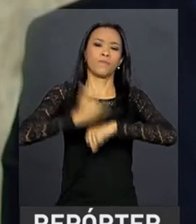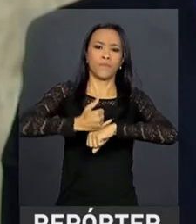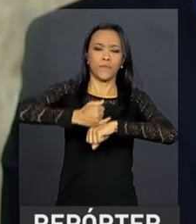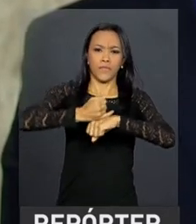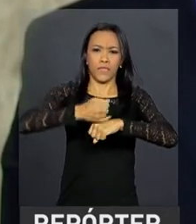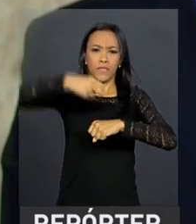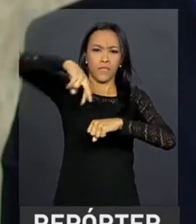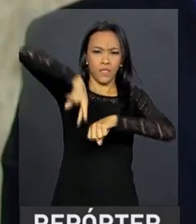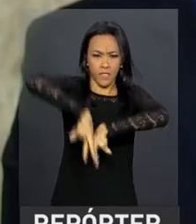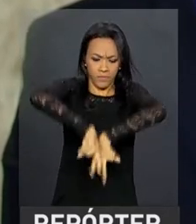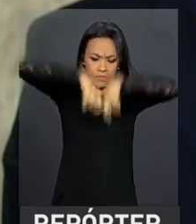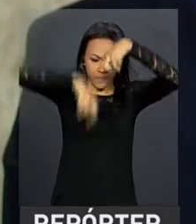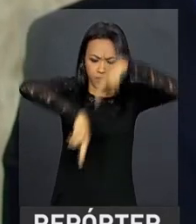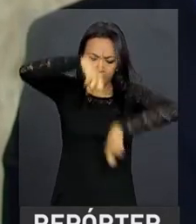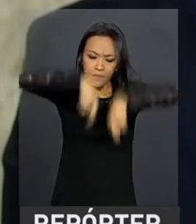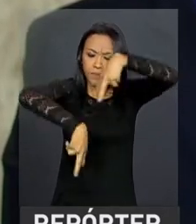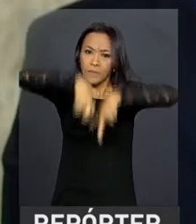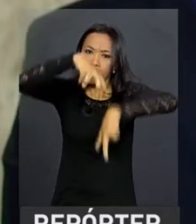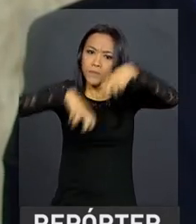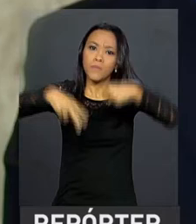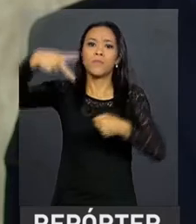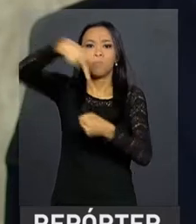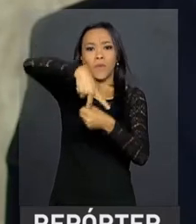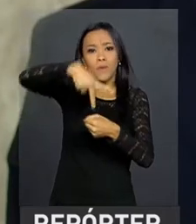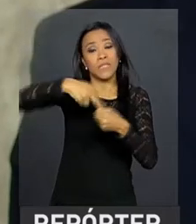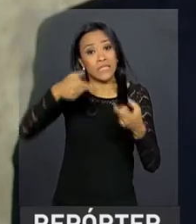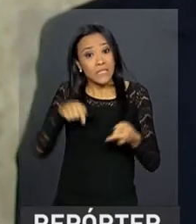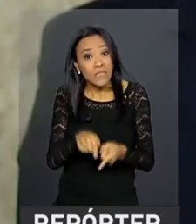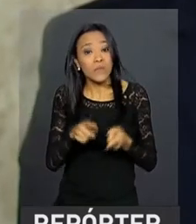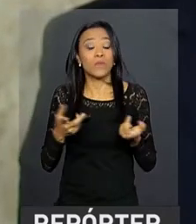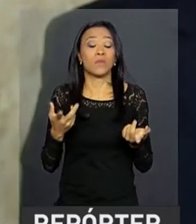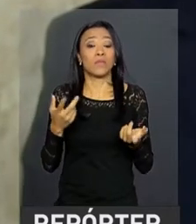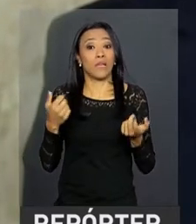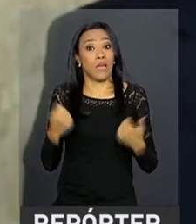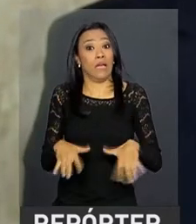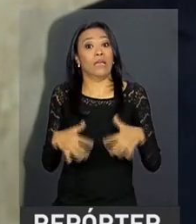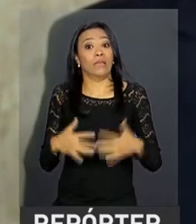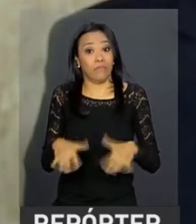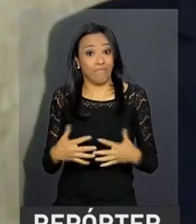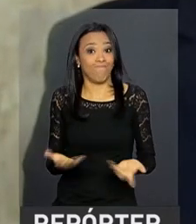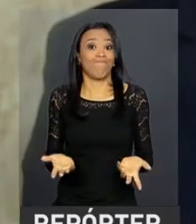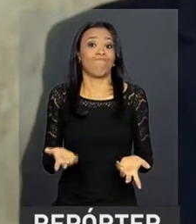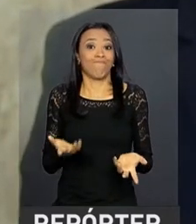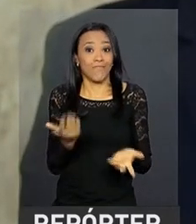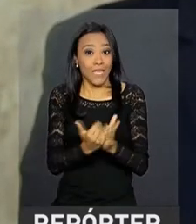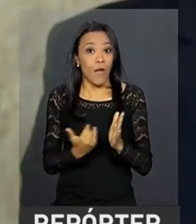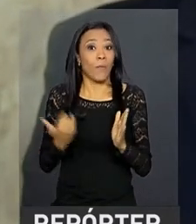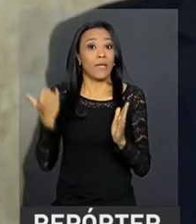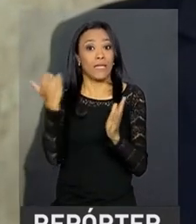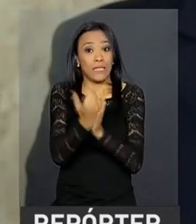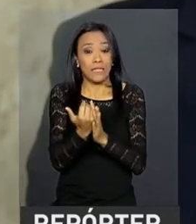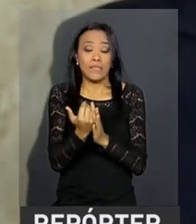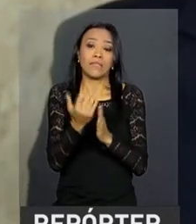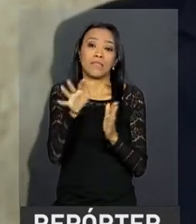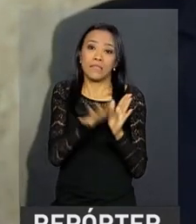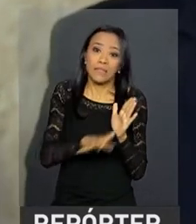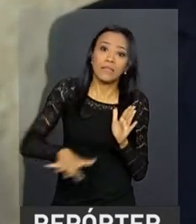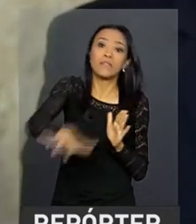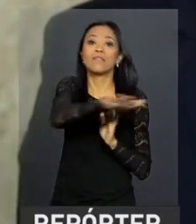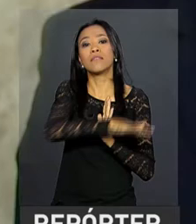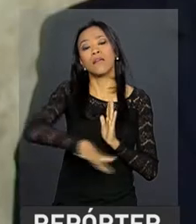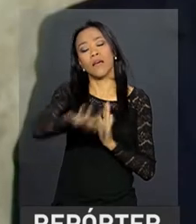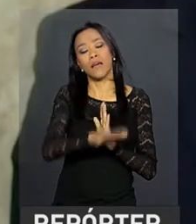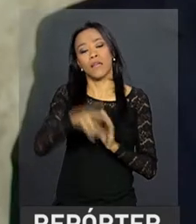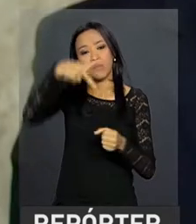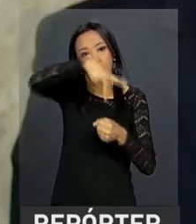cumprir com conteúdo local isso diminui o que a gente chama de custos de transação e aumenta a produtividade todo o setor de petróleo e gás